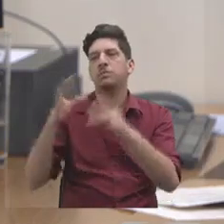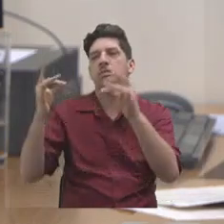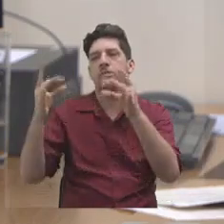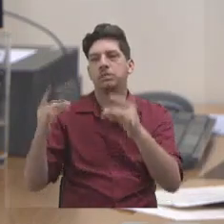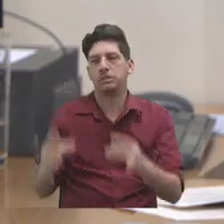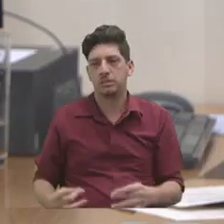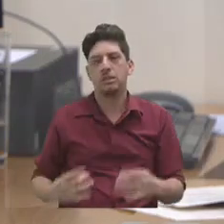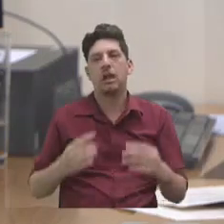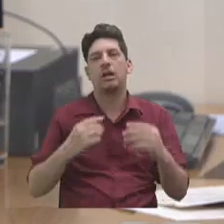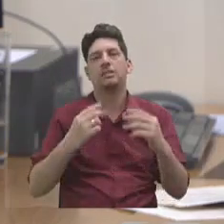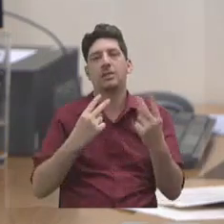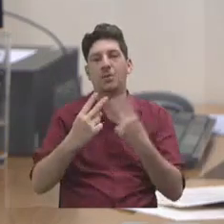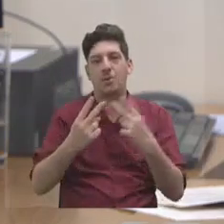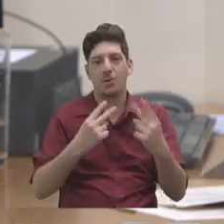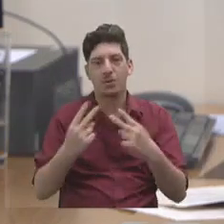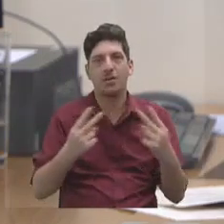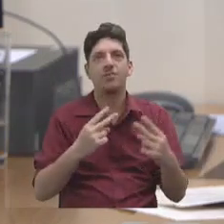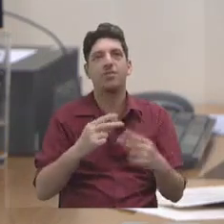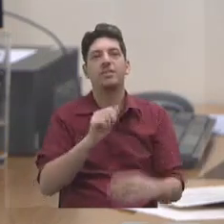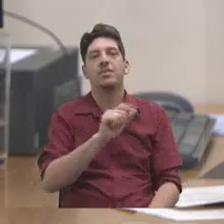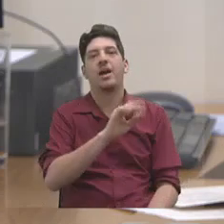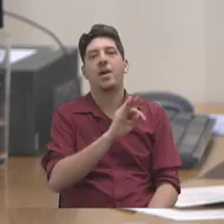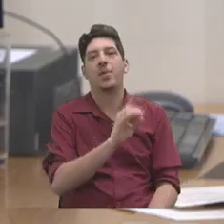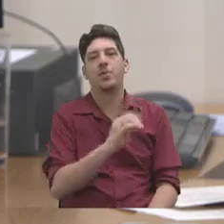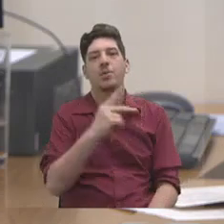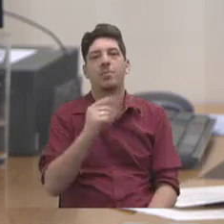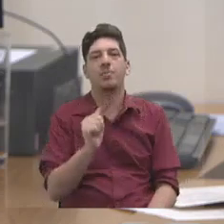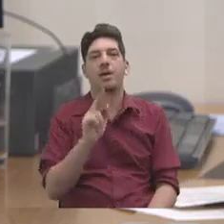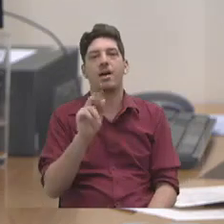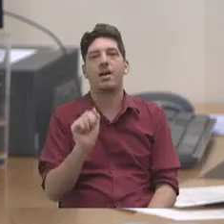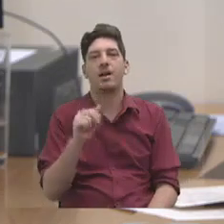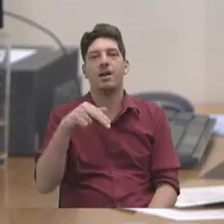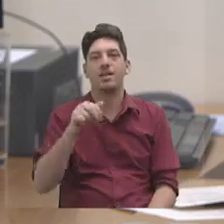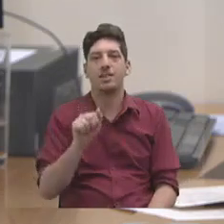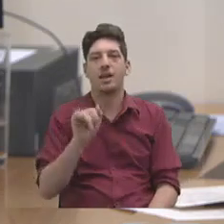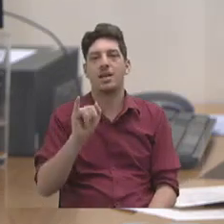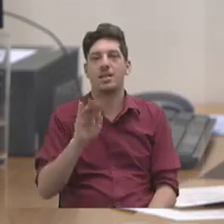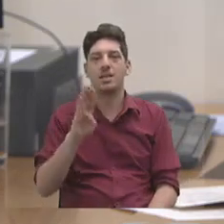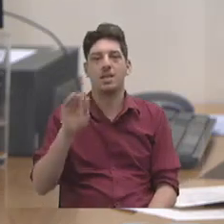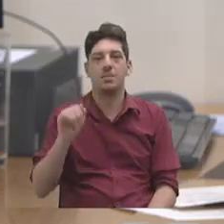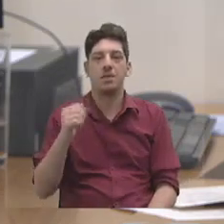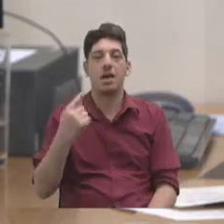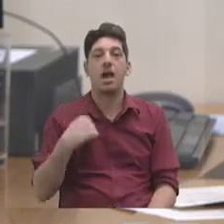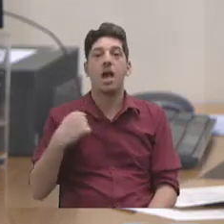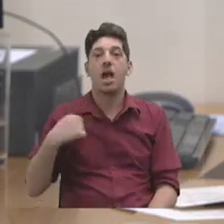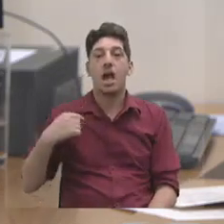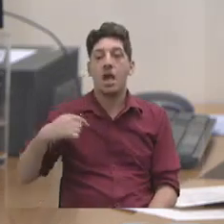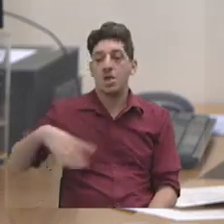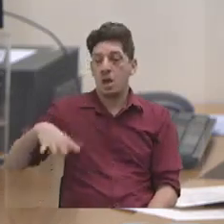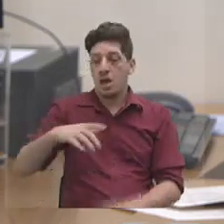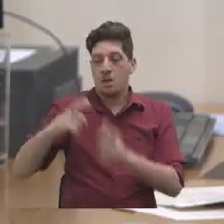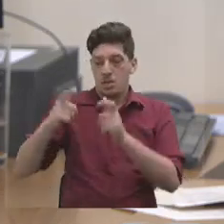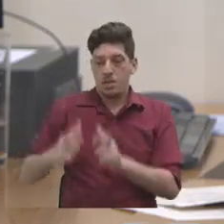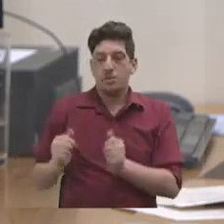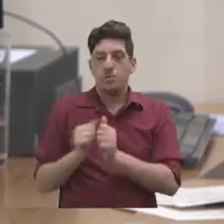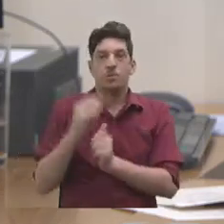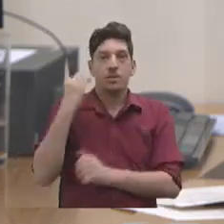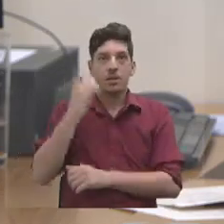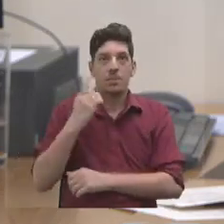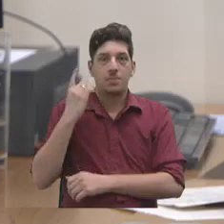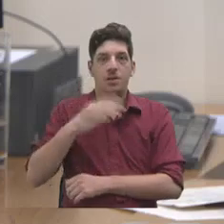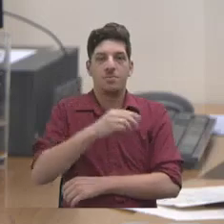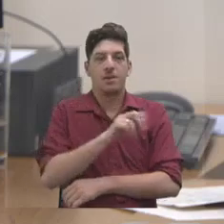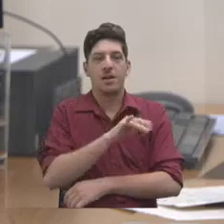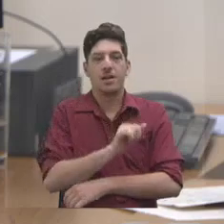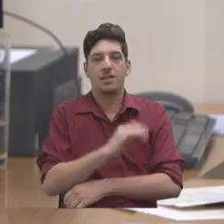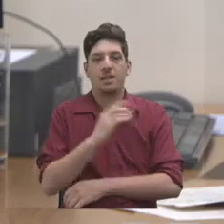rodovias ali no alto Paranaíba secretário eu venho de uma região juntamente com a deputada Que presente que eu tenho um grande carinho Maria Clara